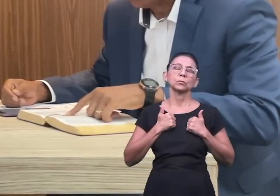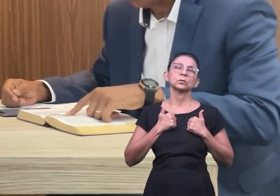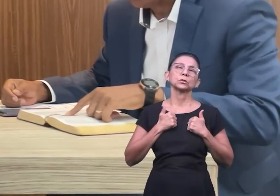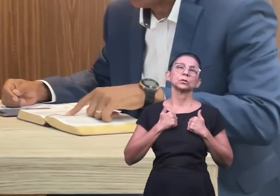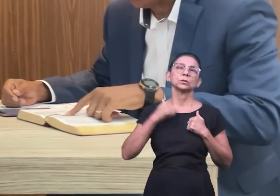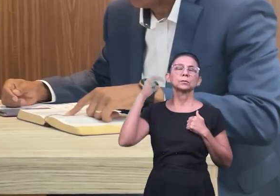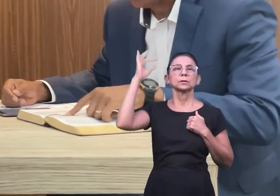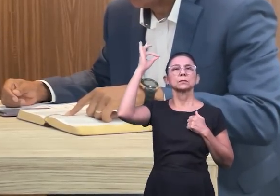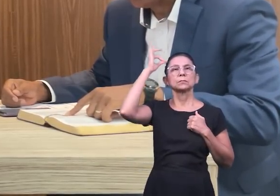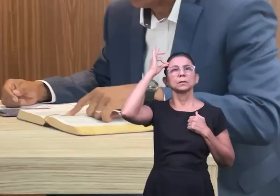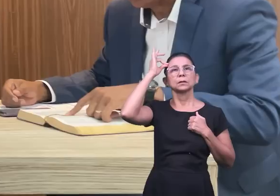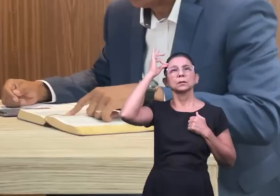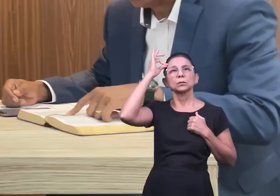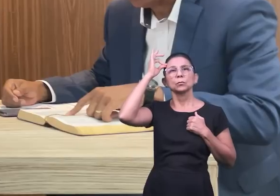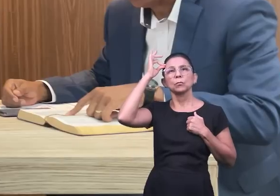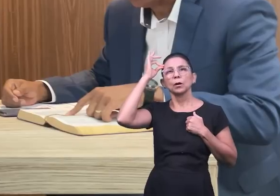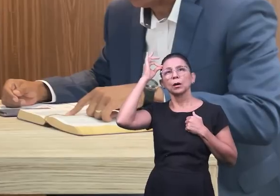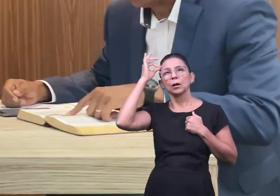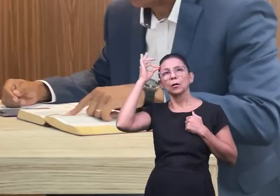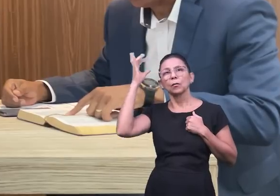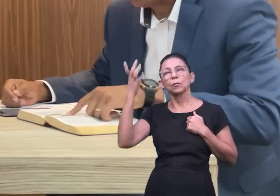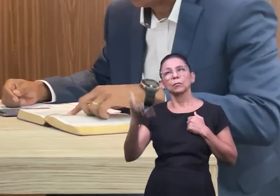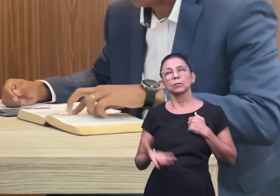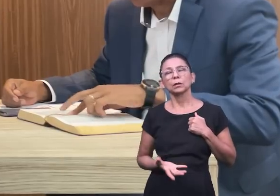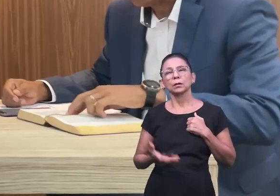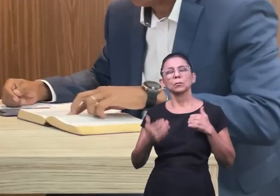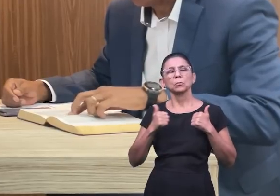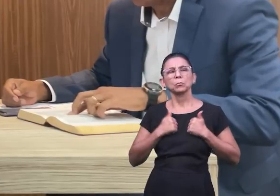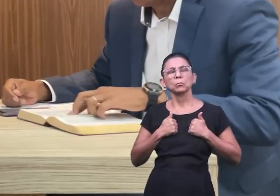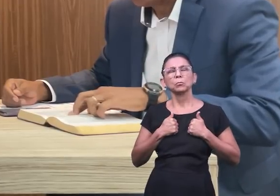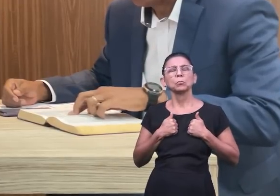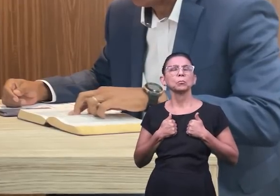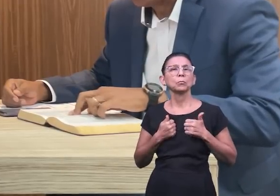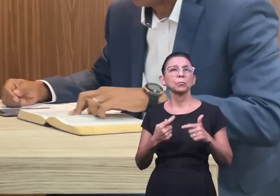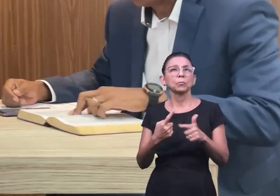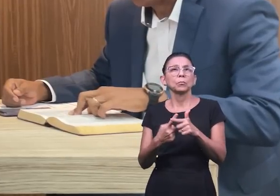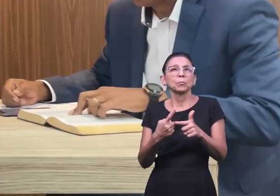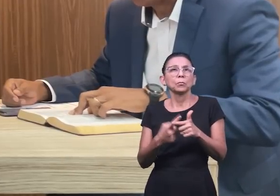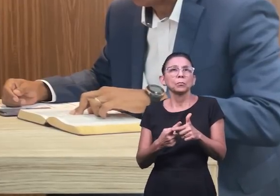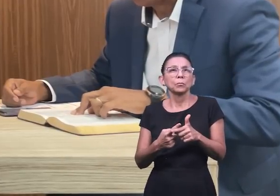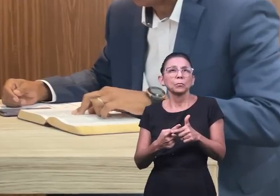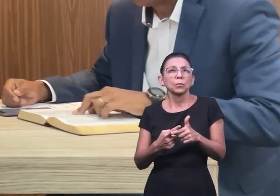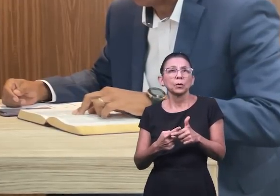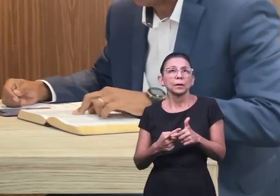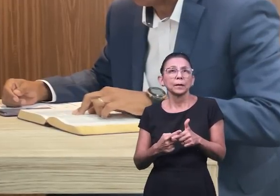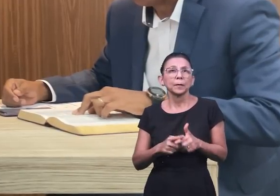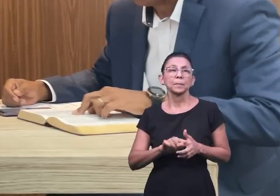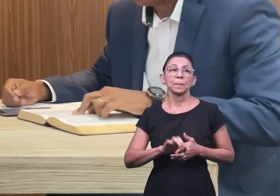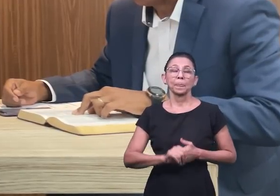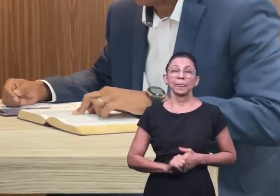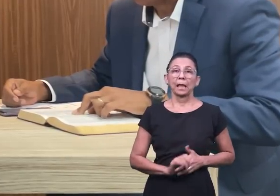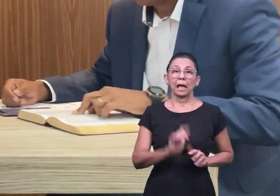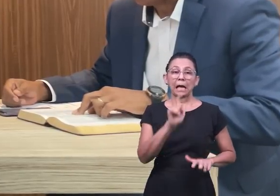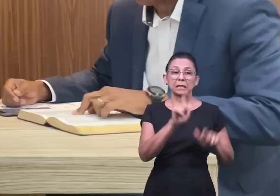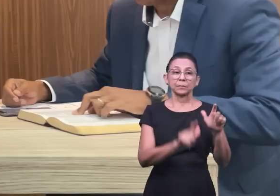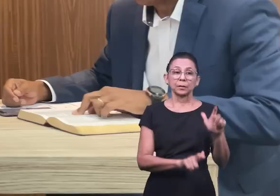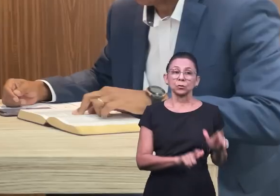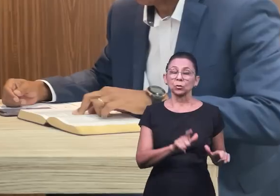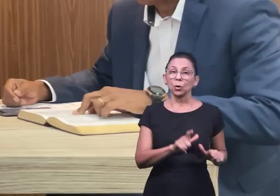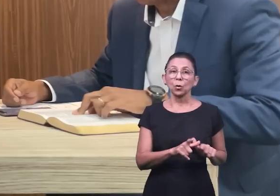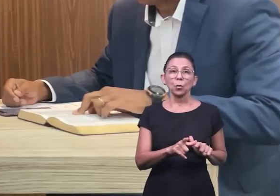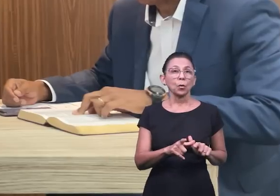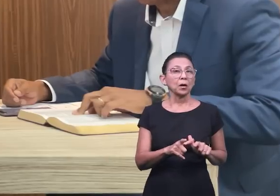sono espiritual, onde que muitos estão dormindo. Mas dormindo para quê? Dormindo do quê? Não estão ouvindo